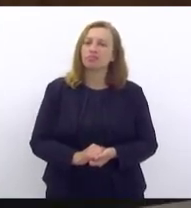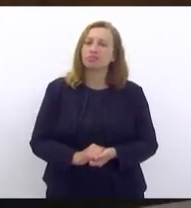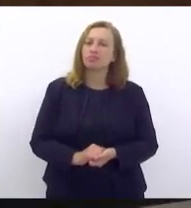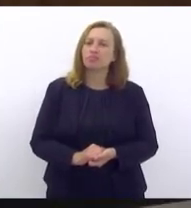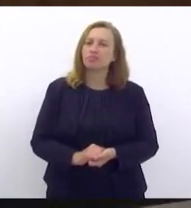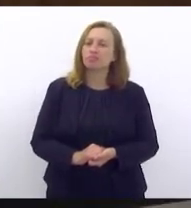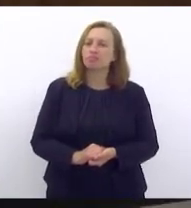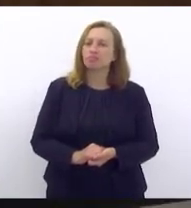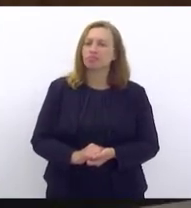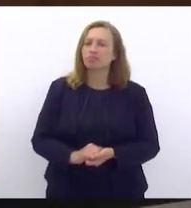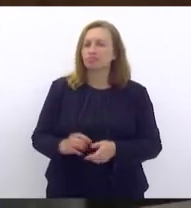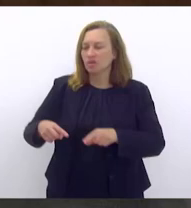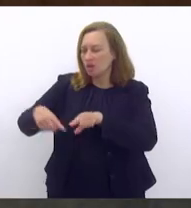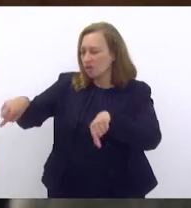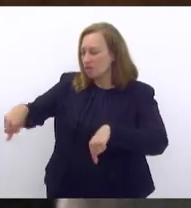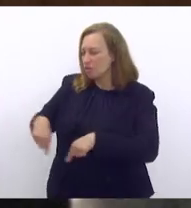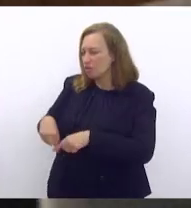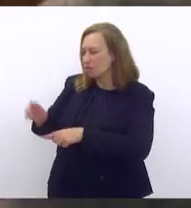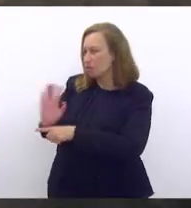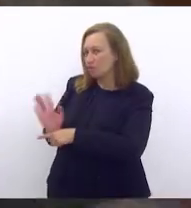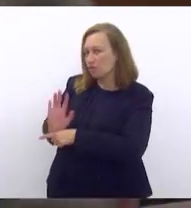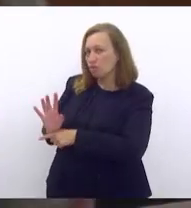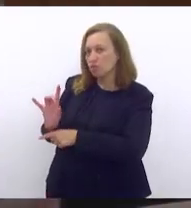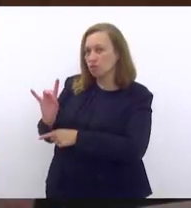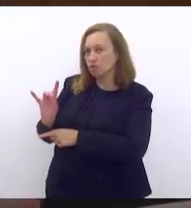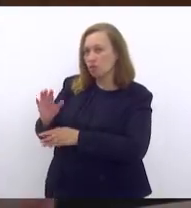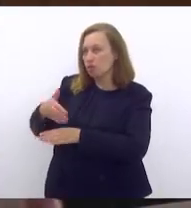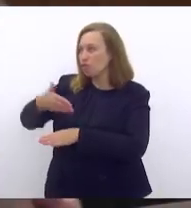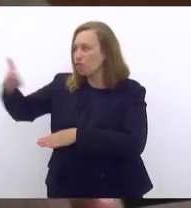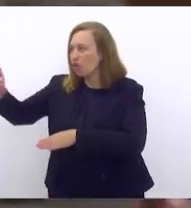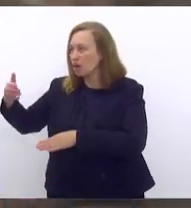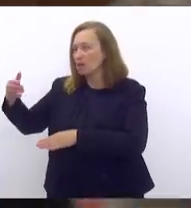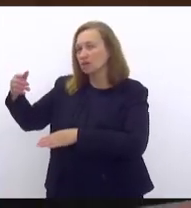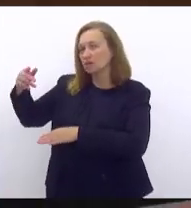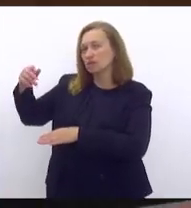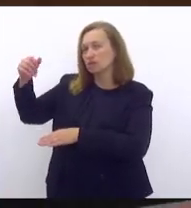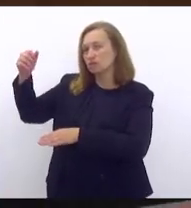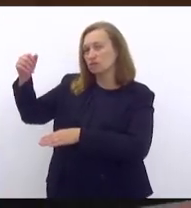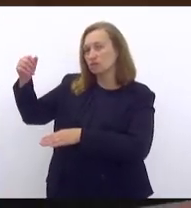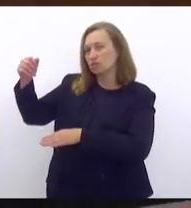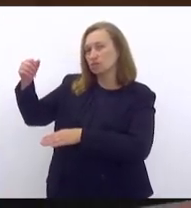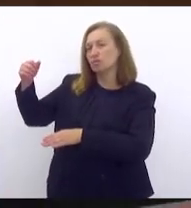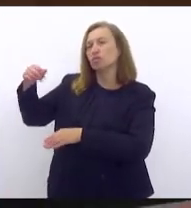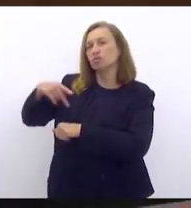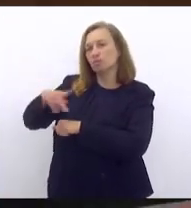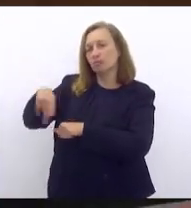sessão de filmes estrangeiros e a exibição